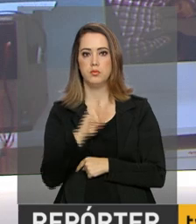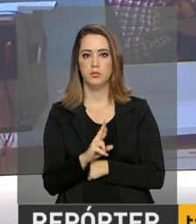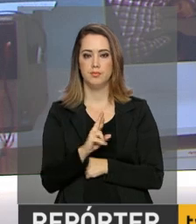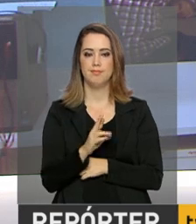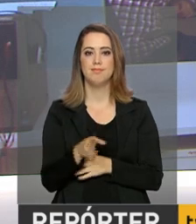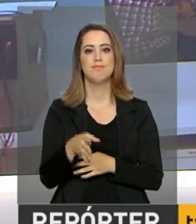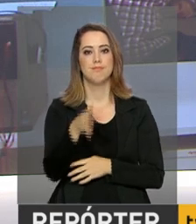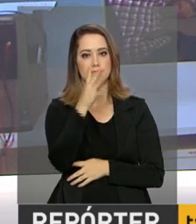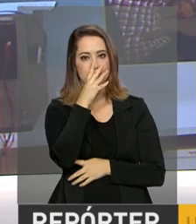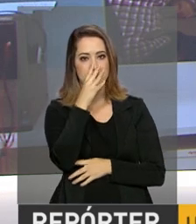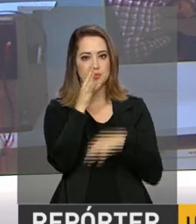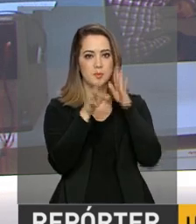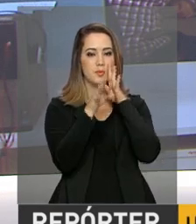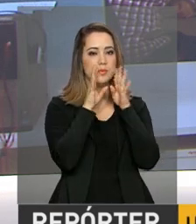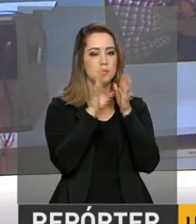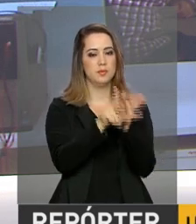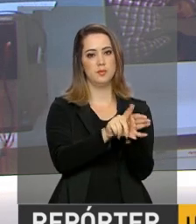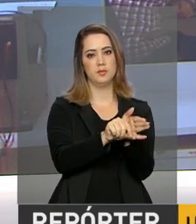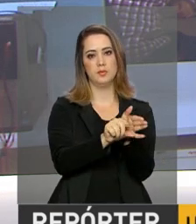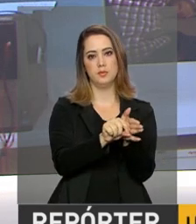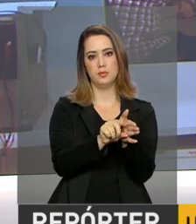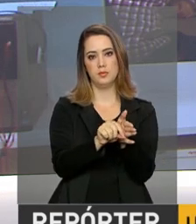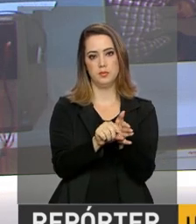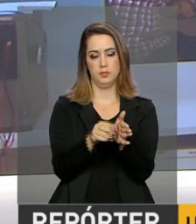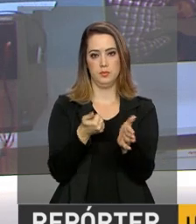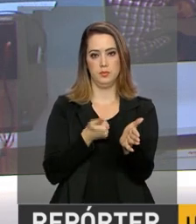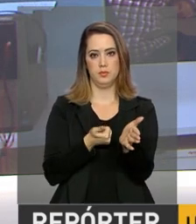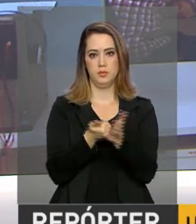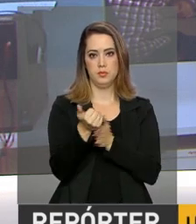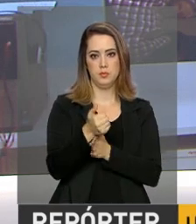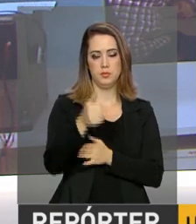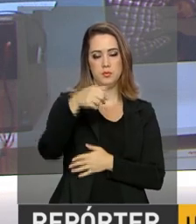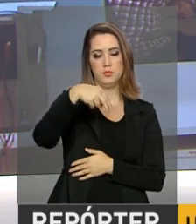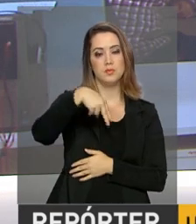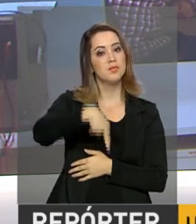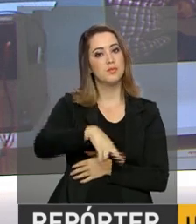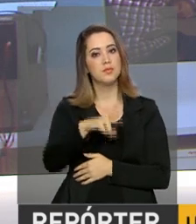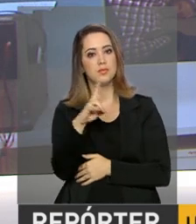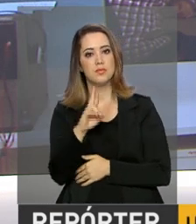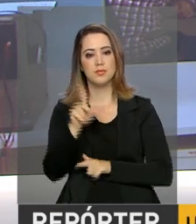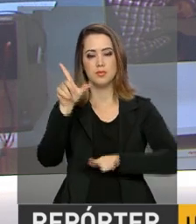Repórter NBR. Acompanhe também as novidades em nossas redes sociais. E